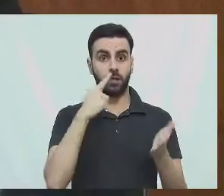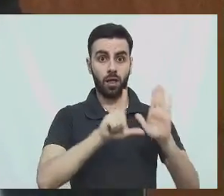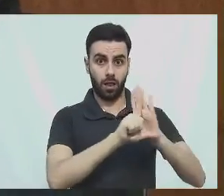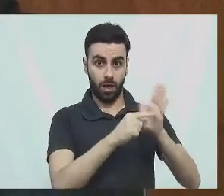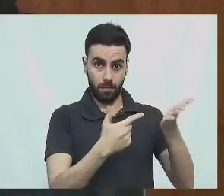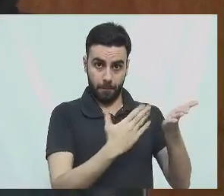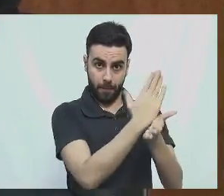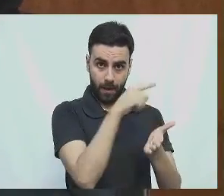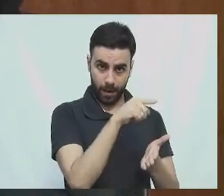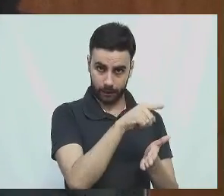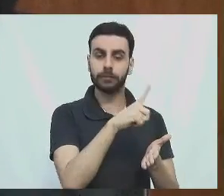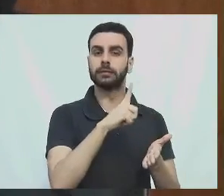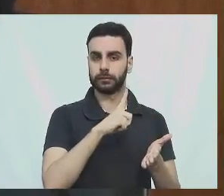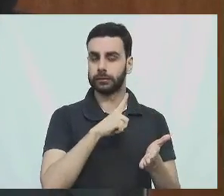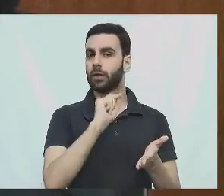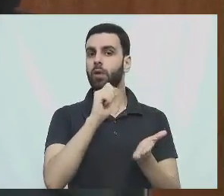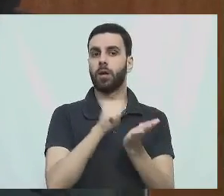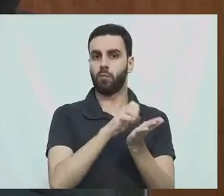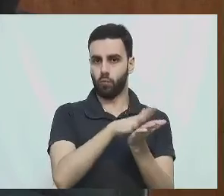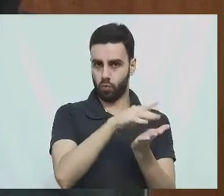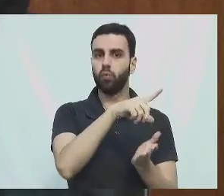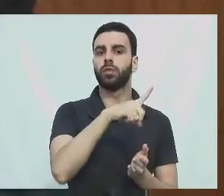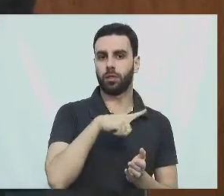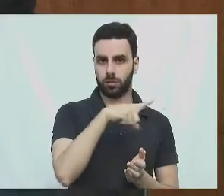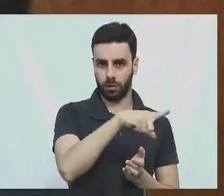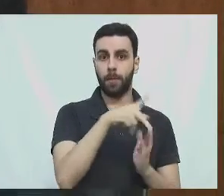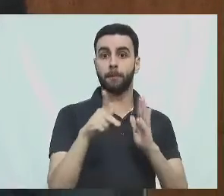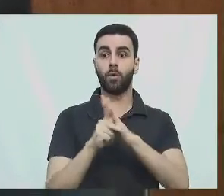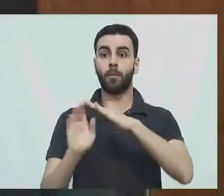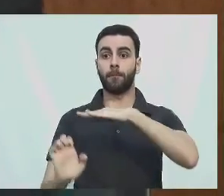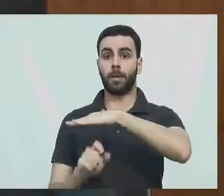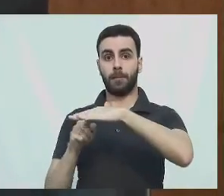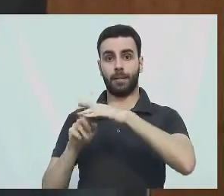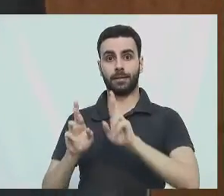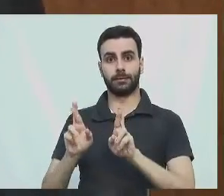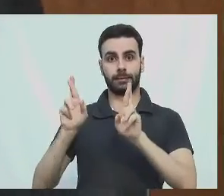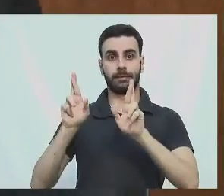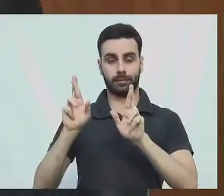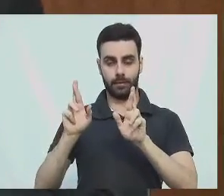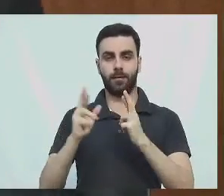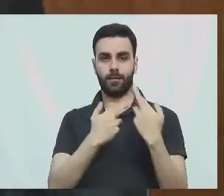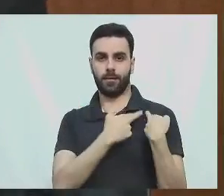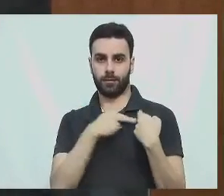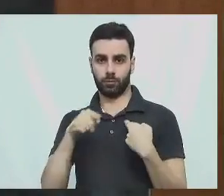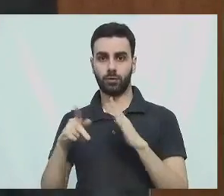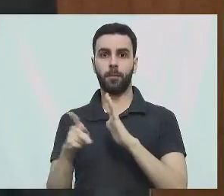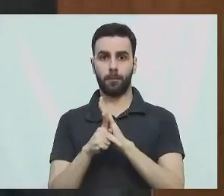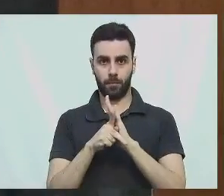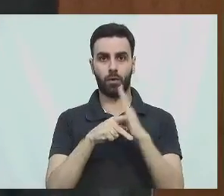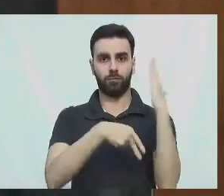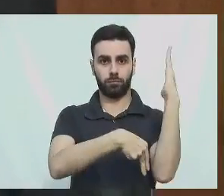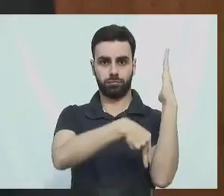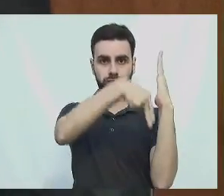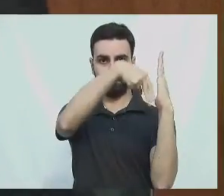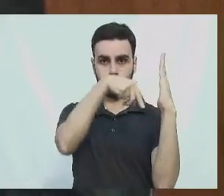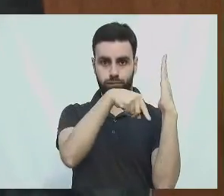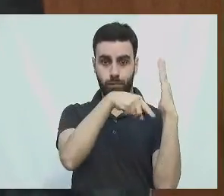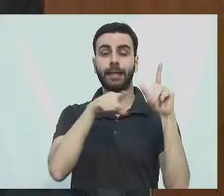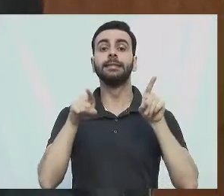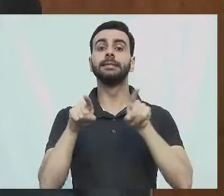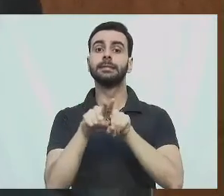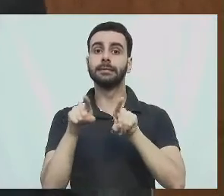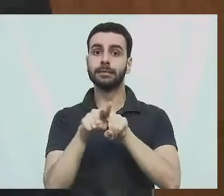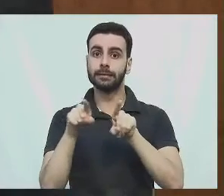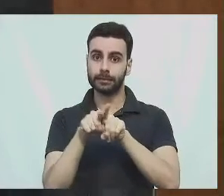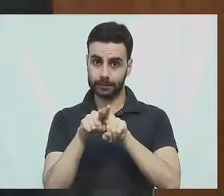lei multa tanto para a empresa responsável pelo equipamento, como